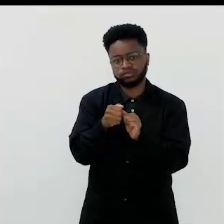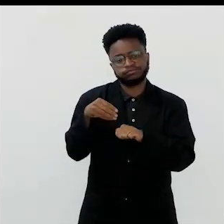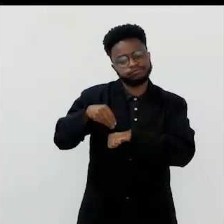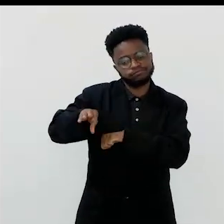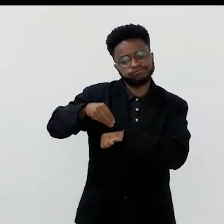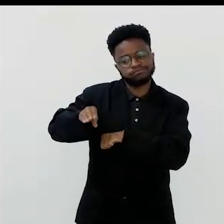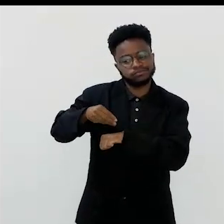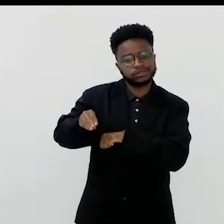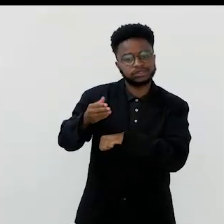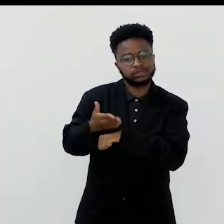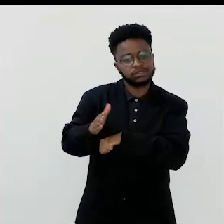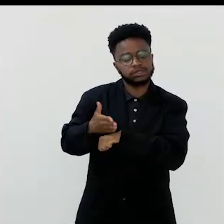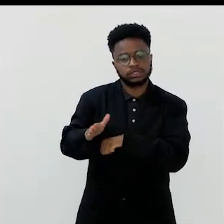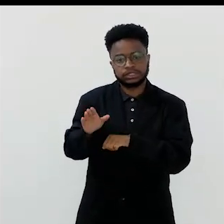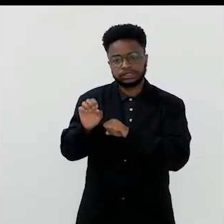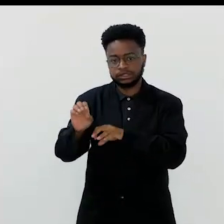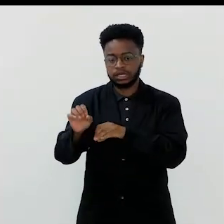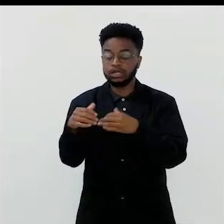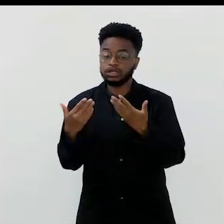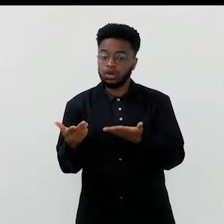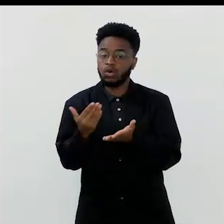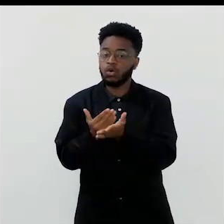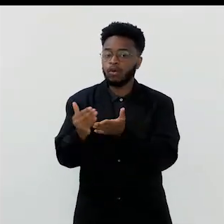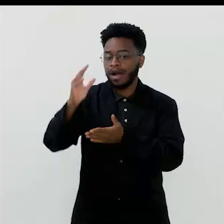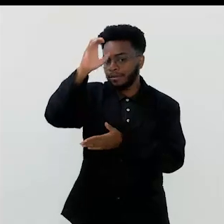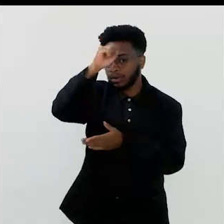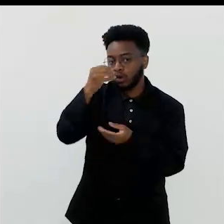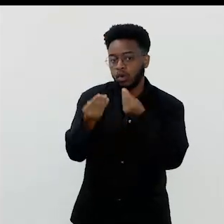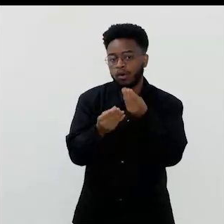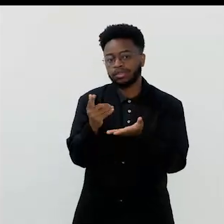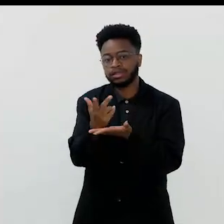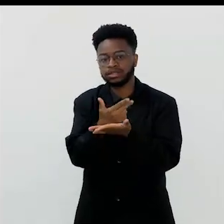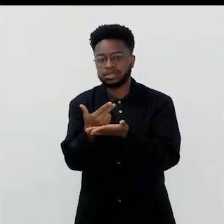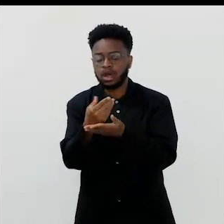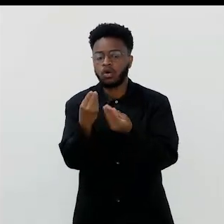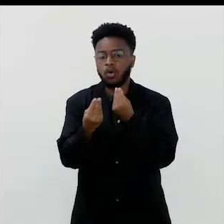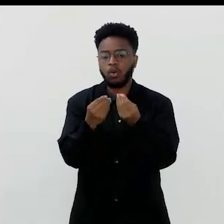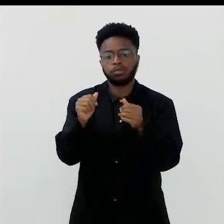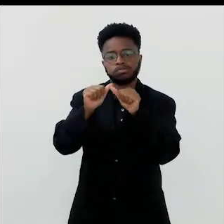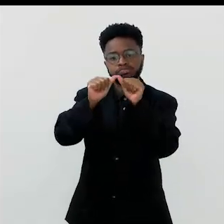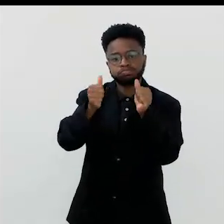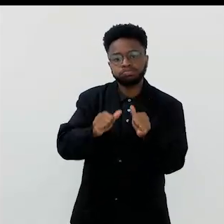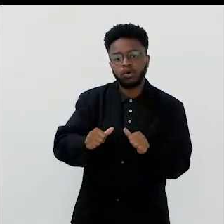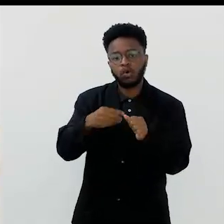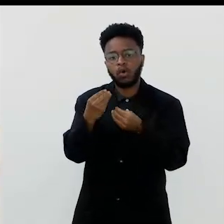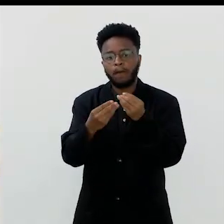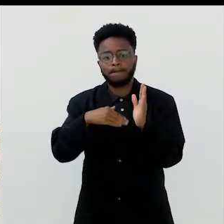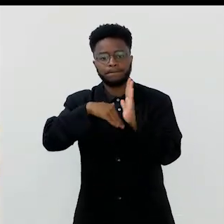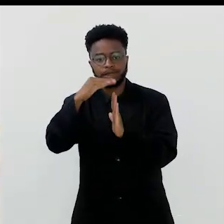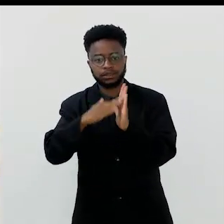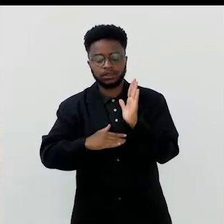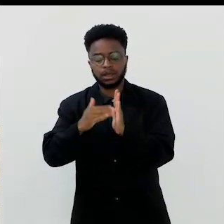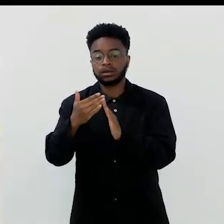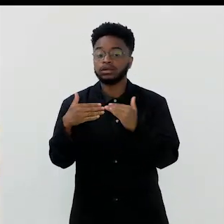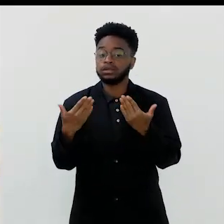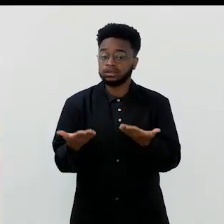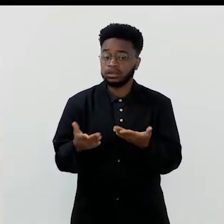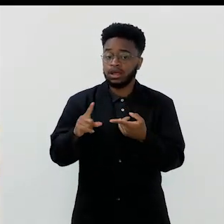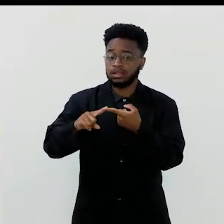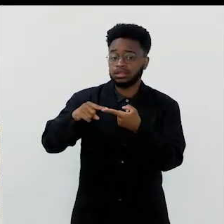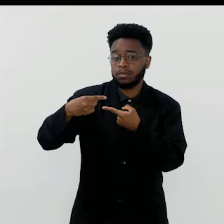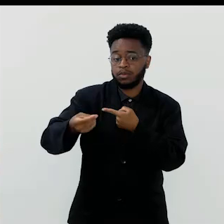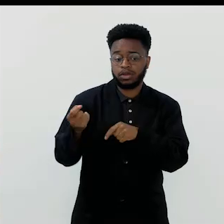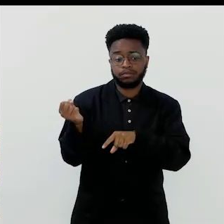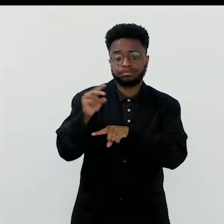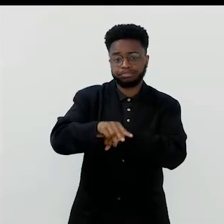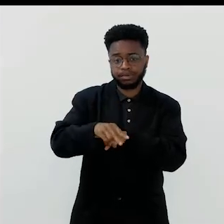uma máquina de fazer artista ali no caso. Né? Então começava ali aprendendo a desenhar, aprendendo a esculpir, pintar.